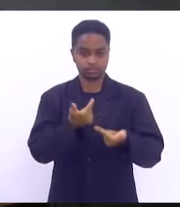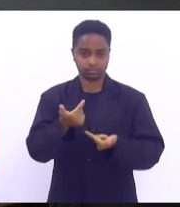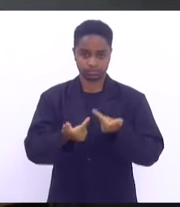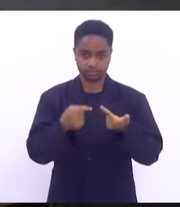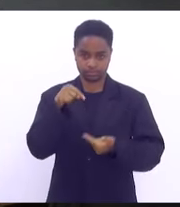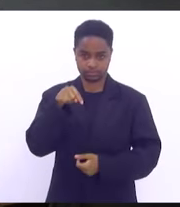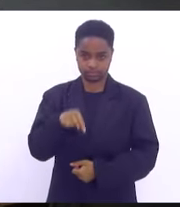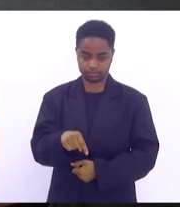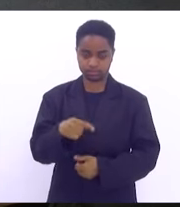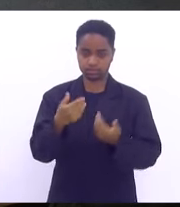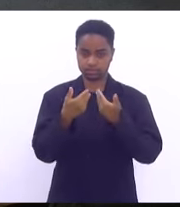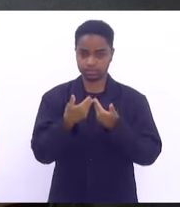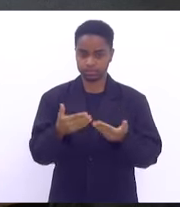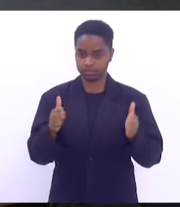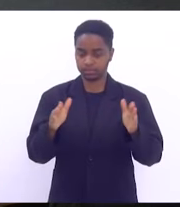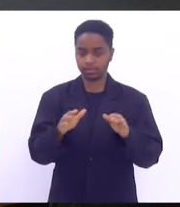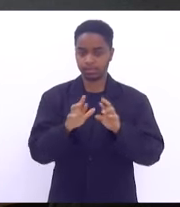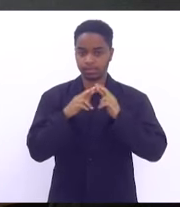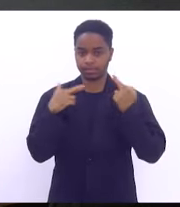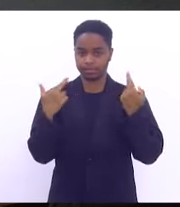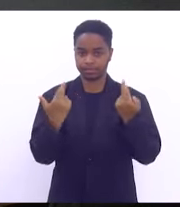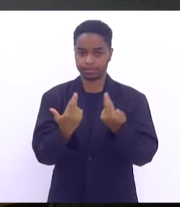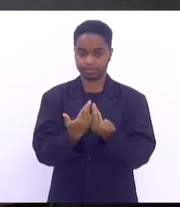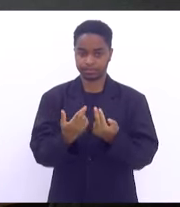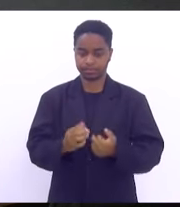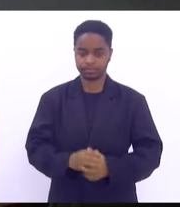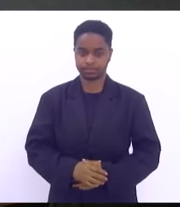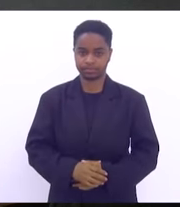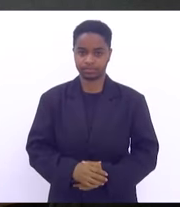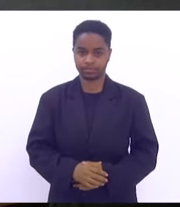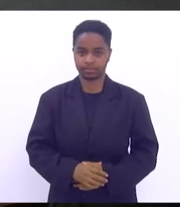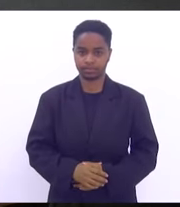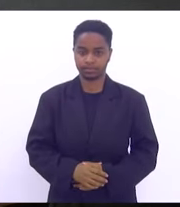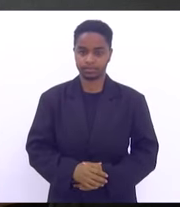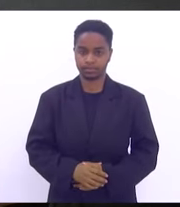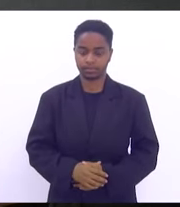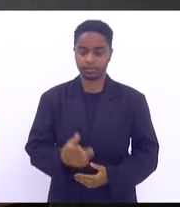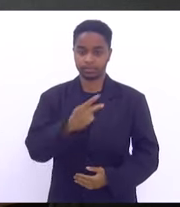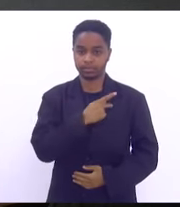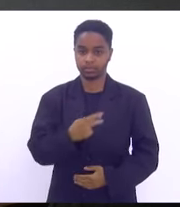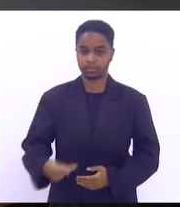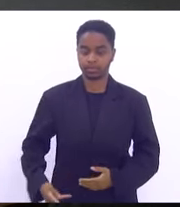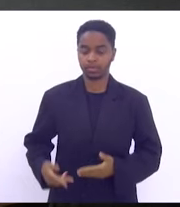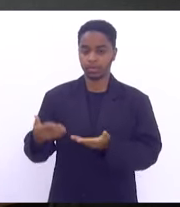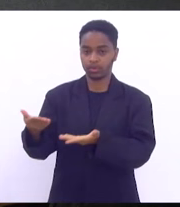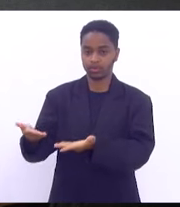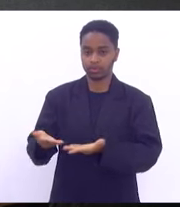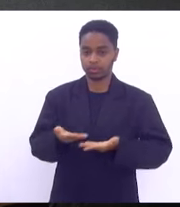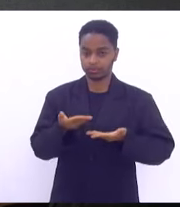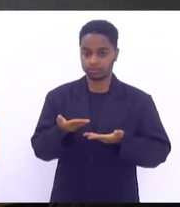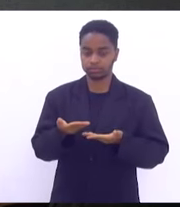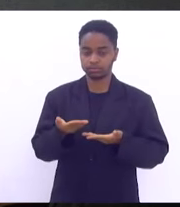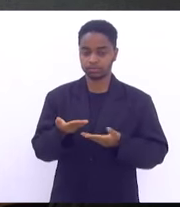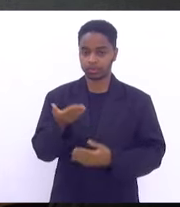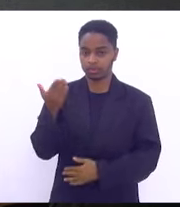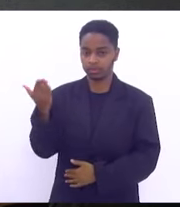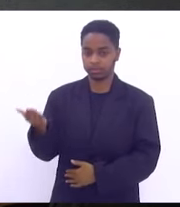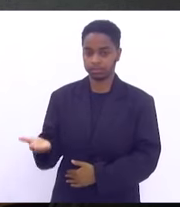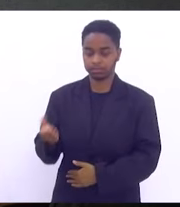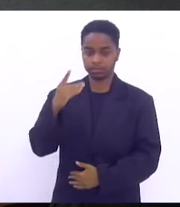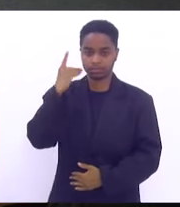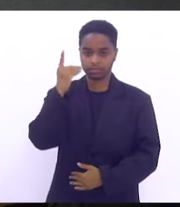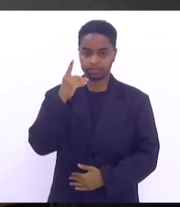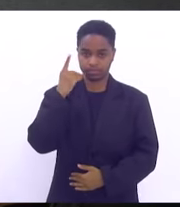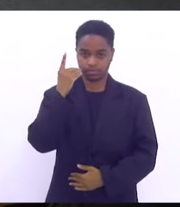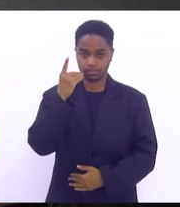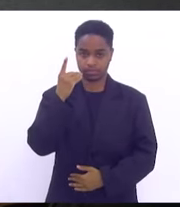trabalhos. Está aberta a sessão. A presidência convida a senhora